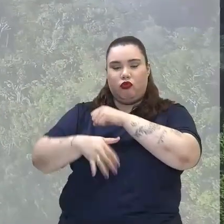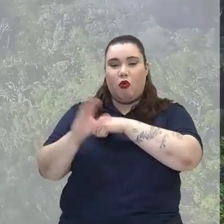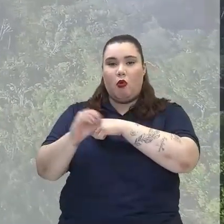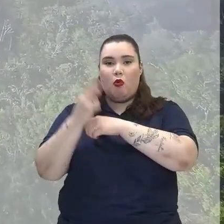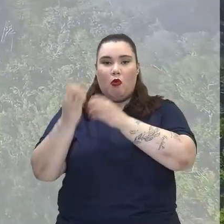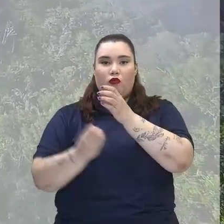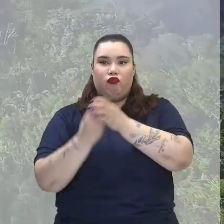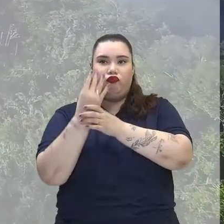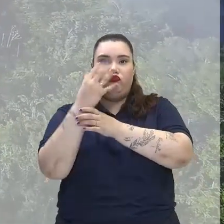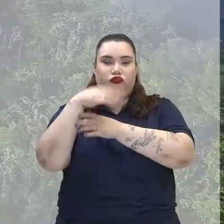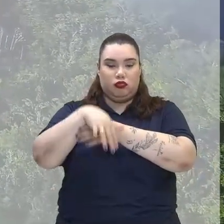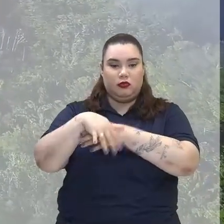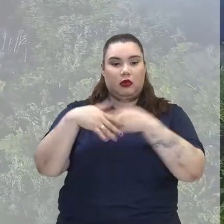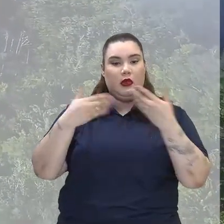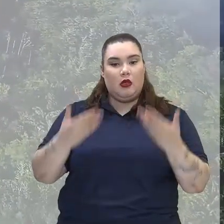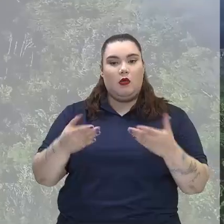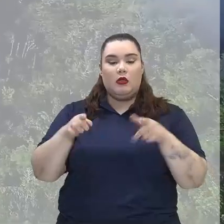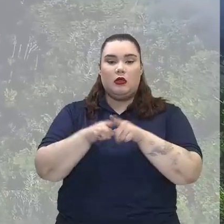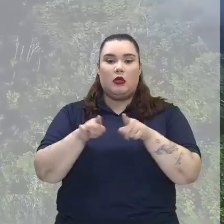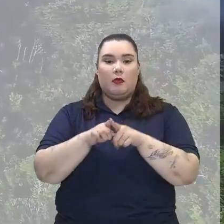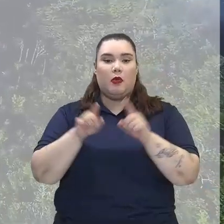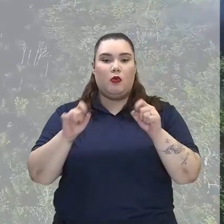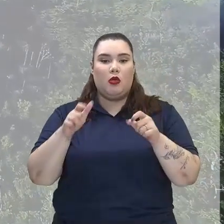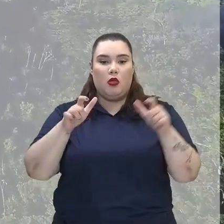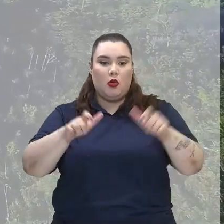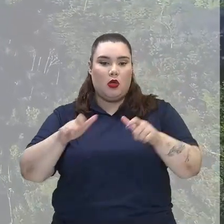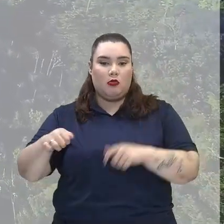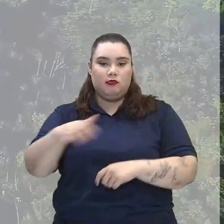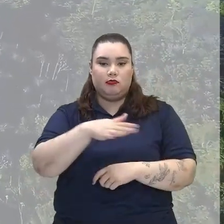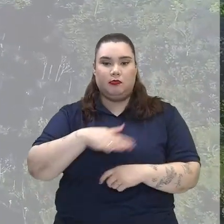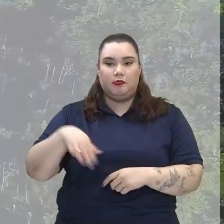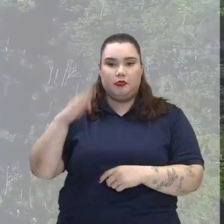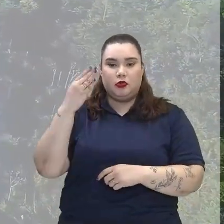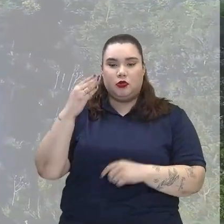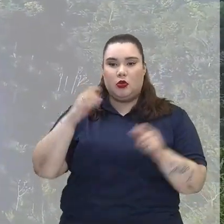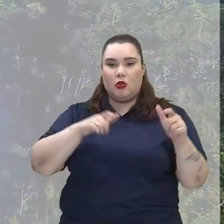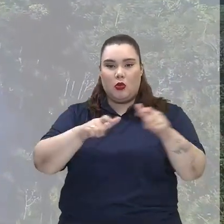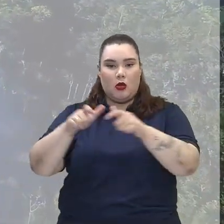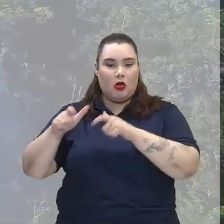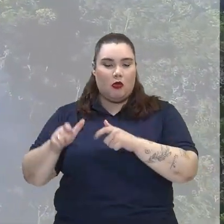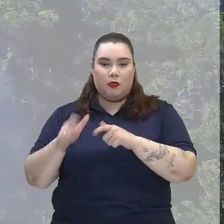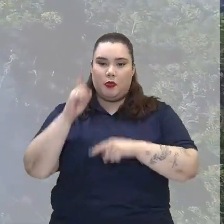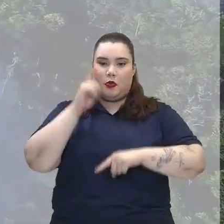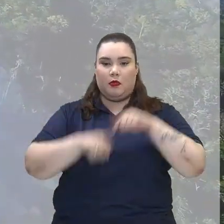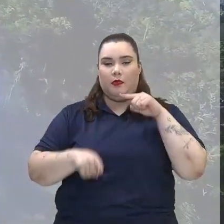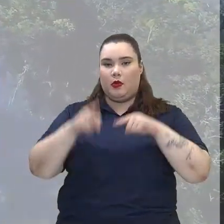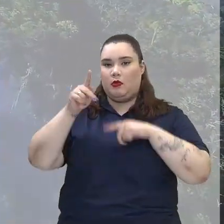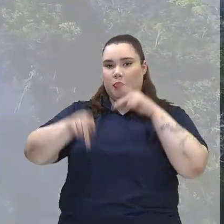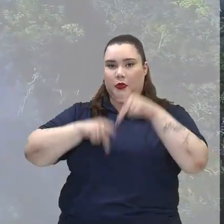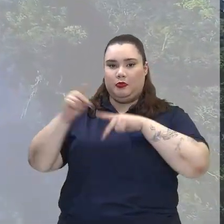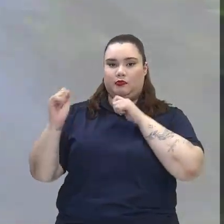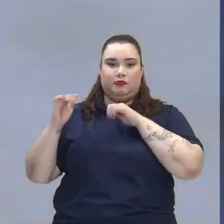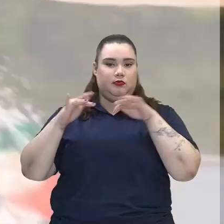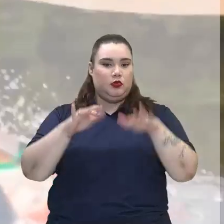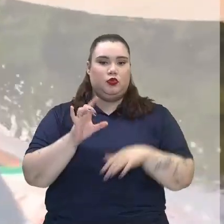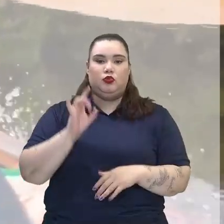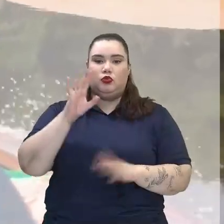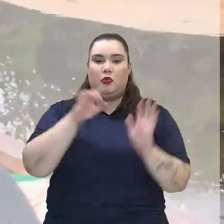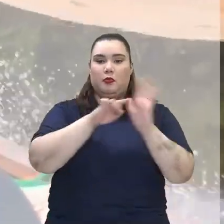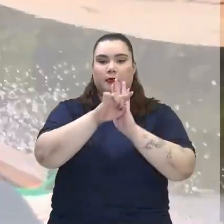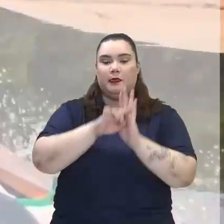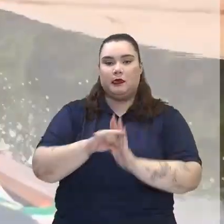as reservas biológicas são áreas completamente fechadas ao público. Só pesquisa científica é